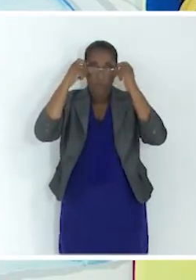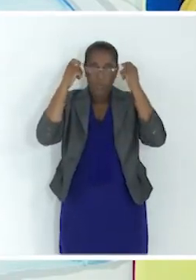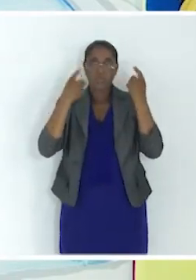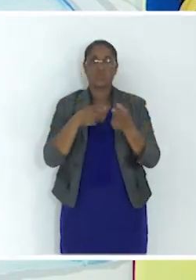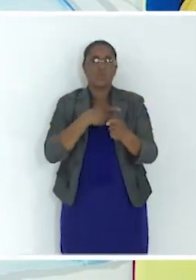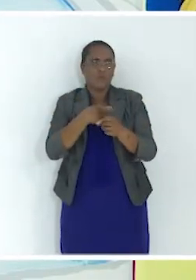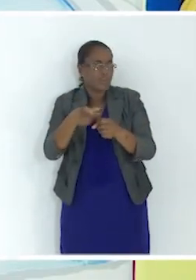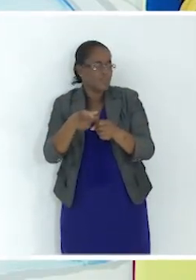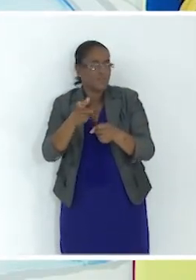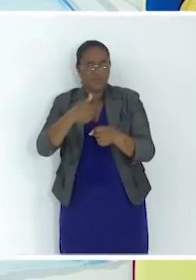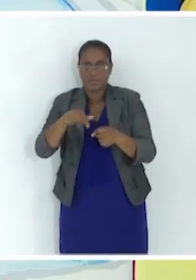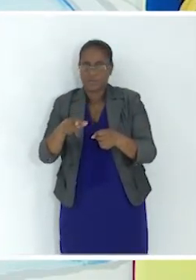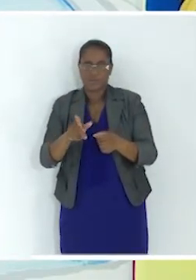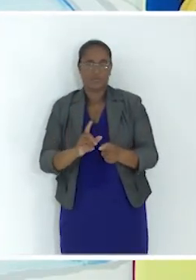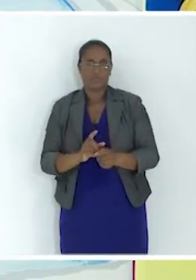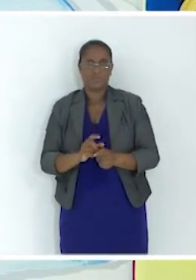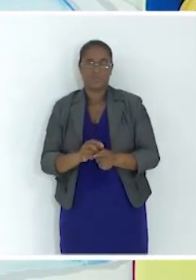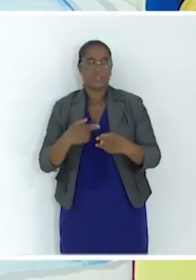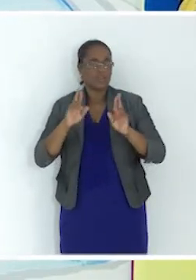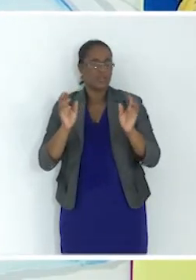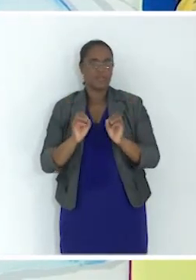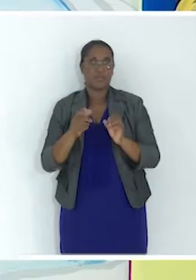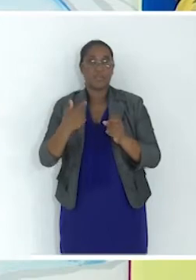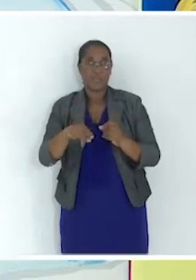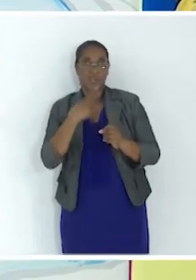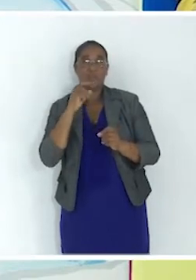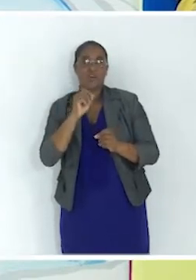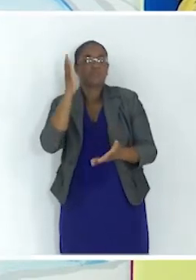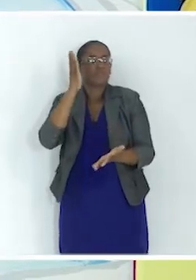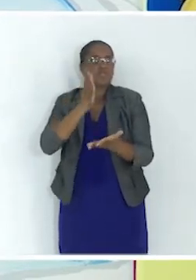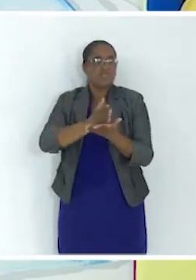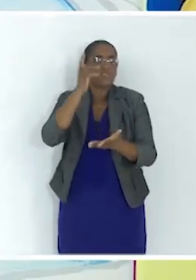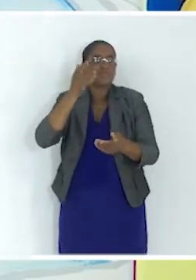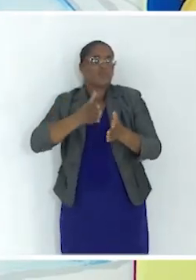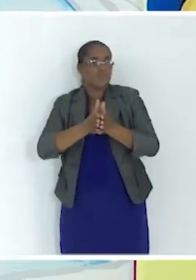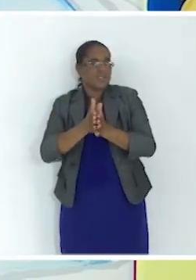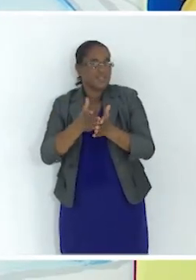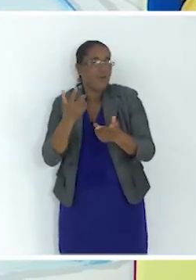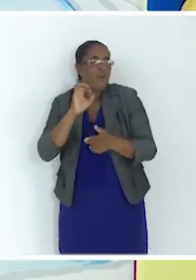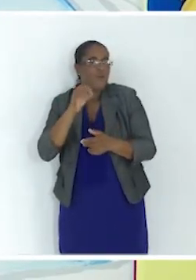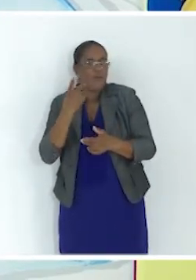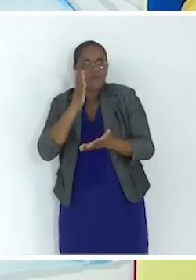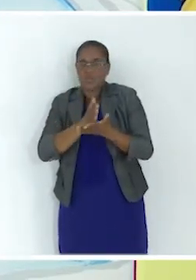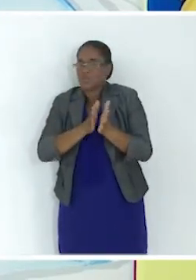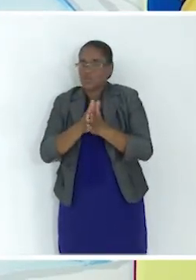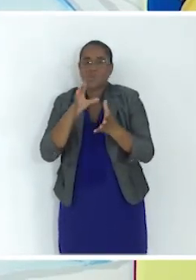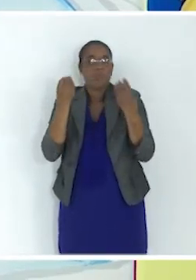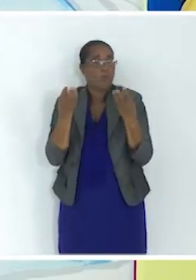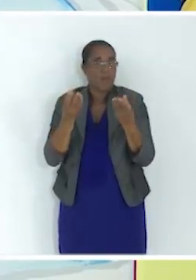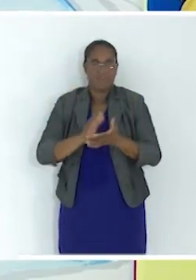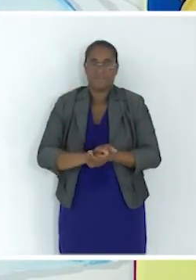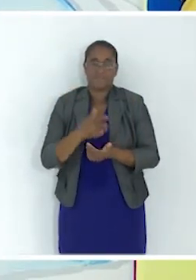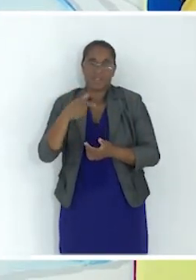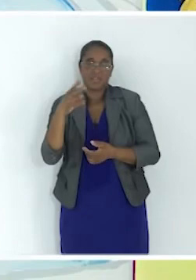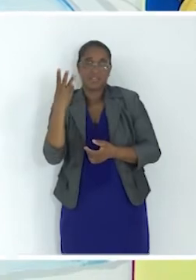Há nomes que só se usam ou apenas se usam no plural. Temos ali três exemplos, mas vocês podem procurar